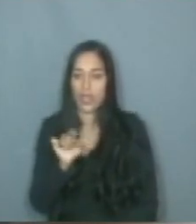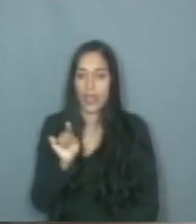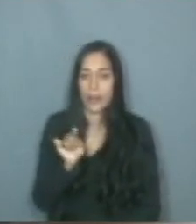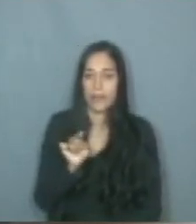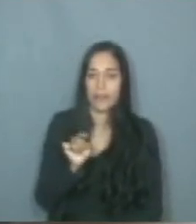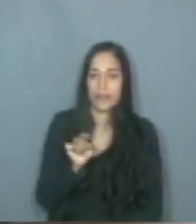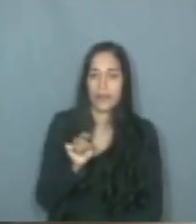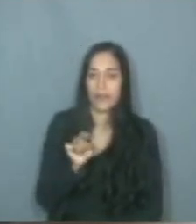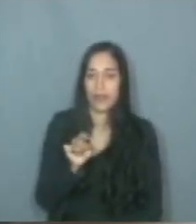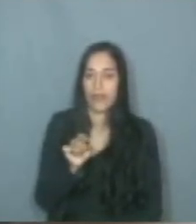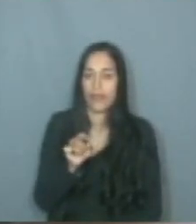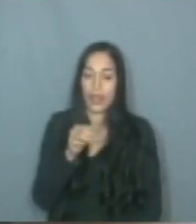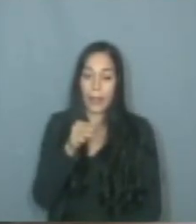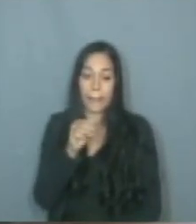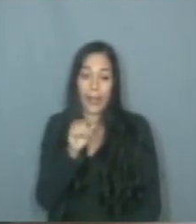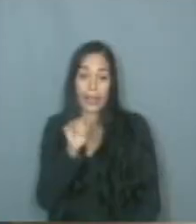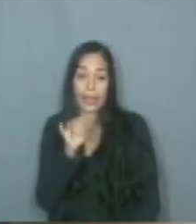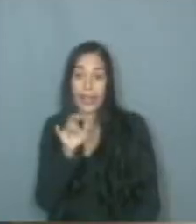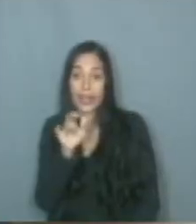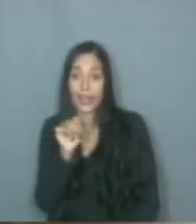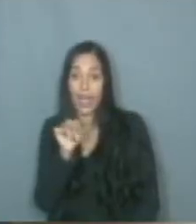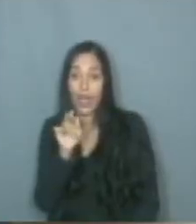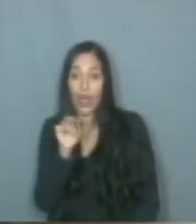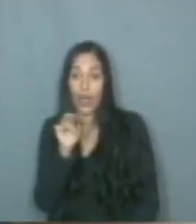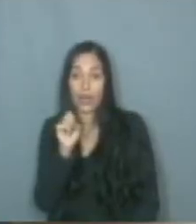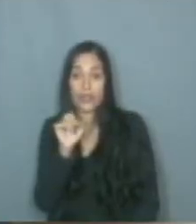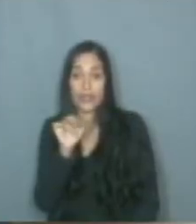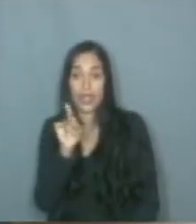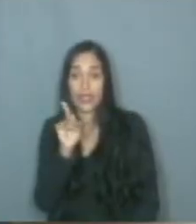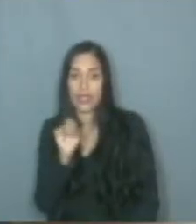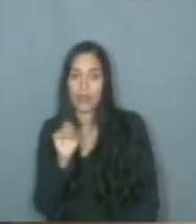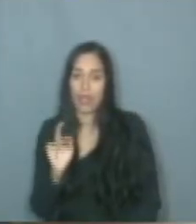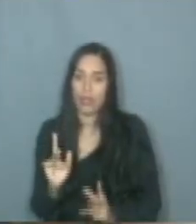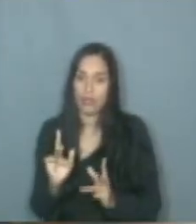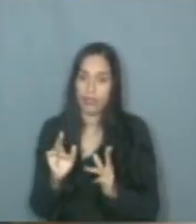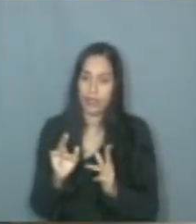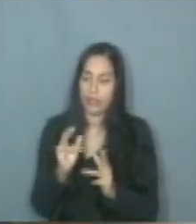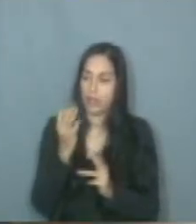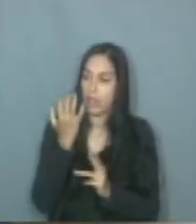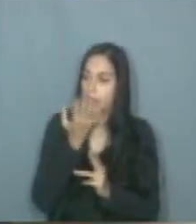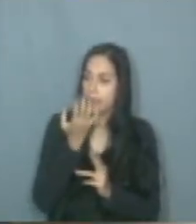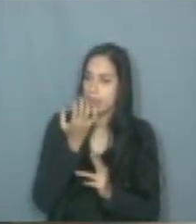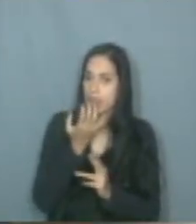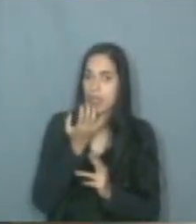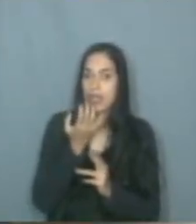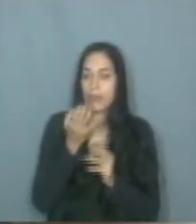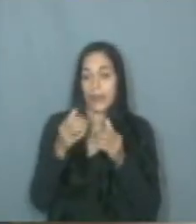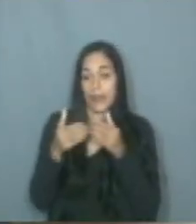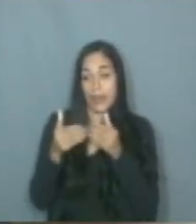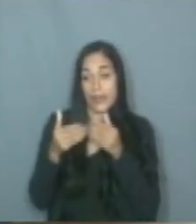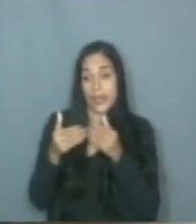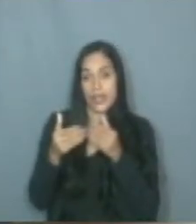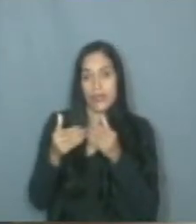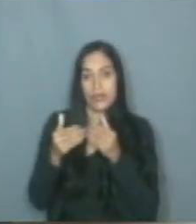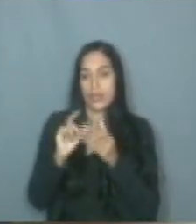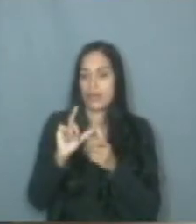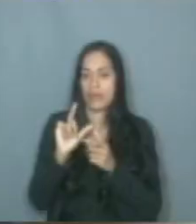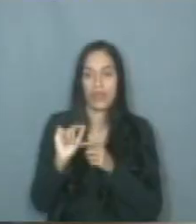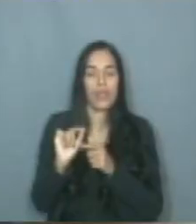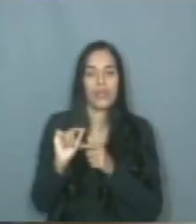Madeira do Rosarinho cantando o seu hino, e no meio do hino eles cortam a música e mandam as equipes